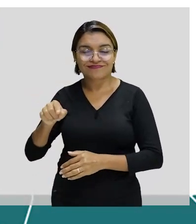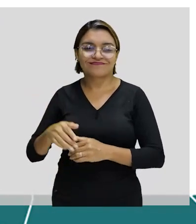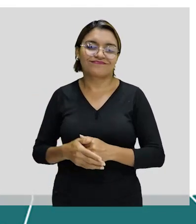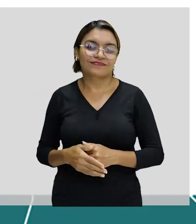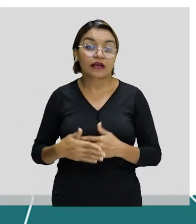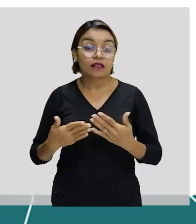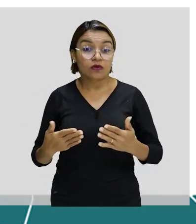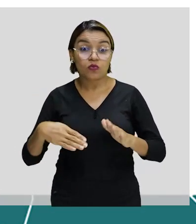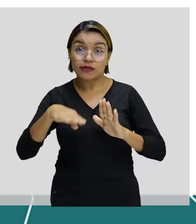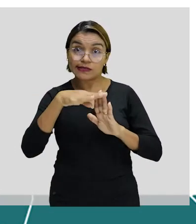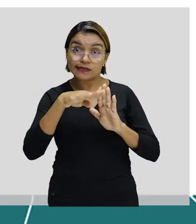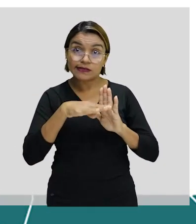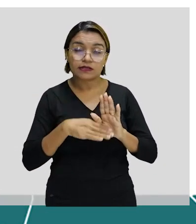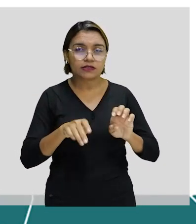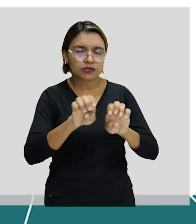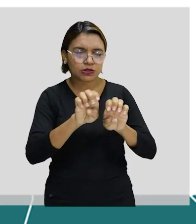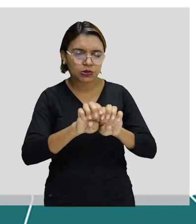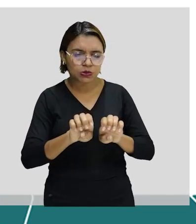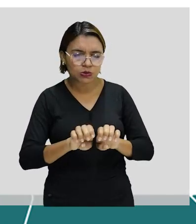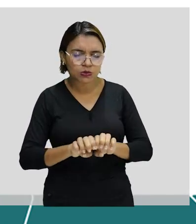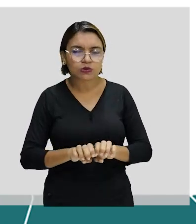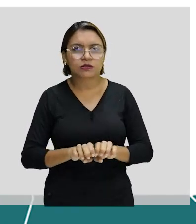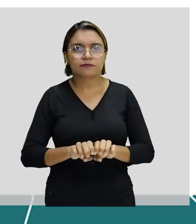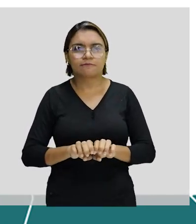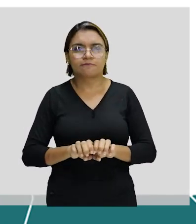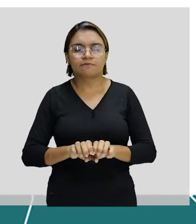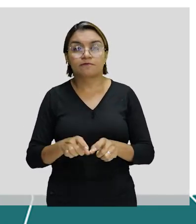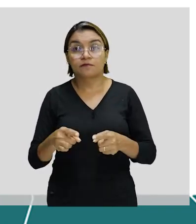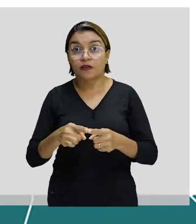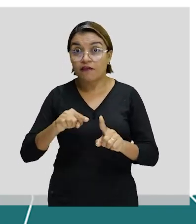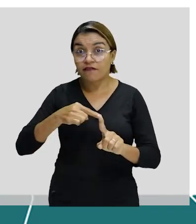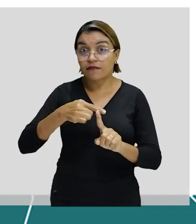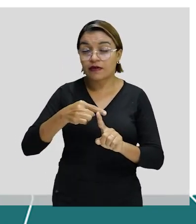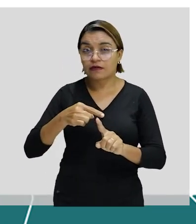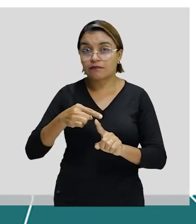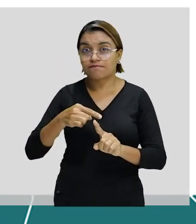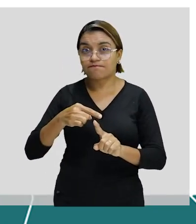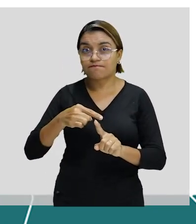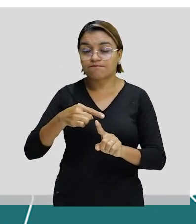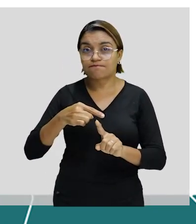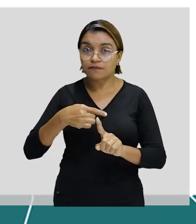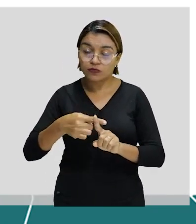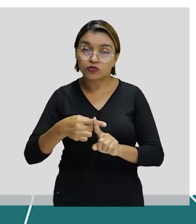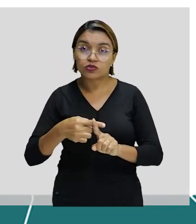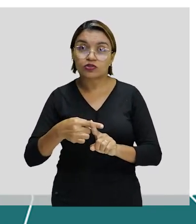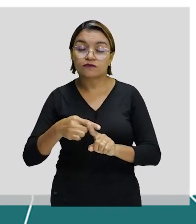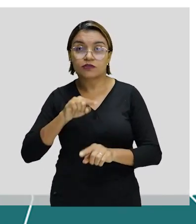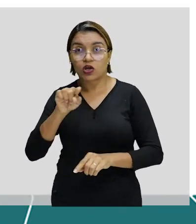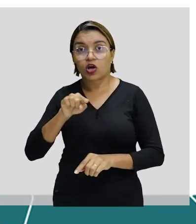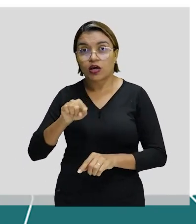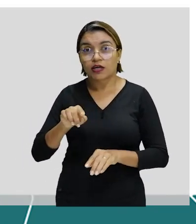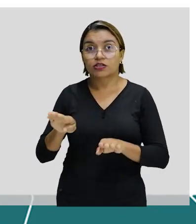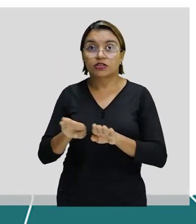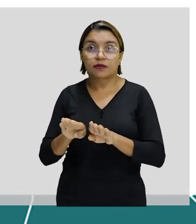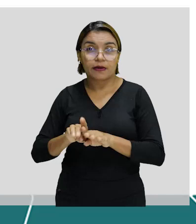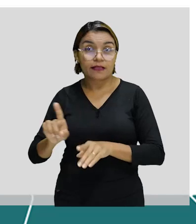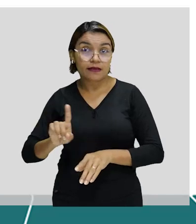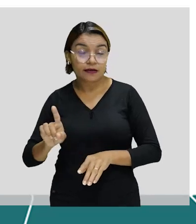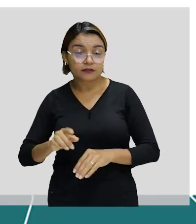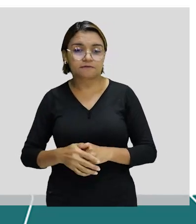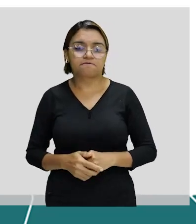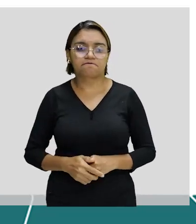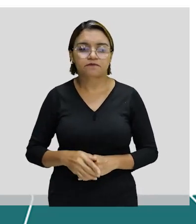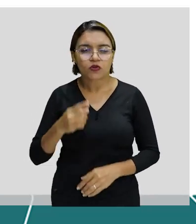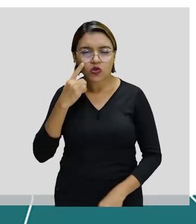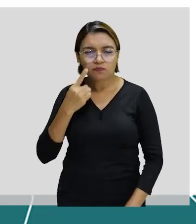essas são as estruturas: afirmativa, interrogativa e negativa. Vamos ver agora alguns exercícios gramaticais, considerando esse